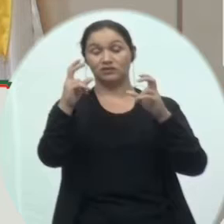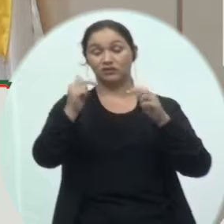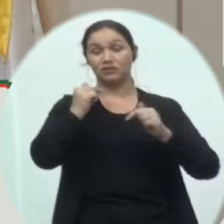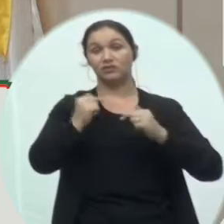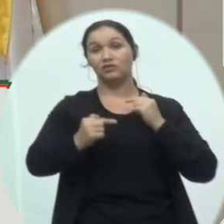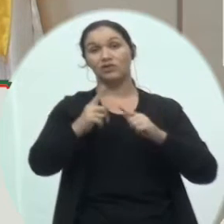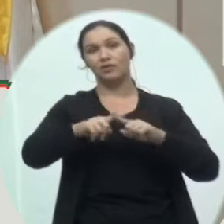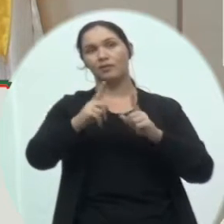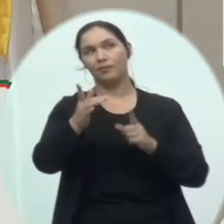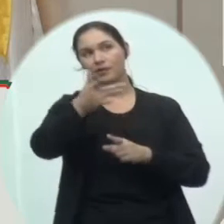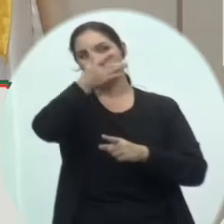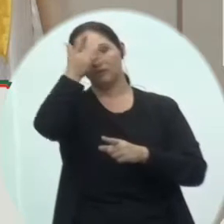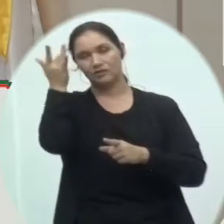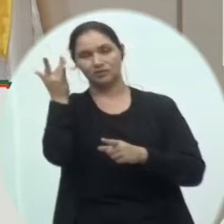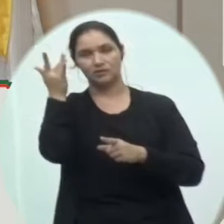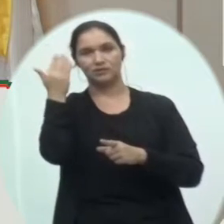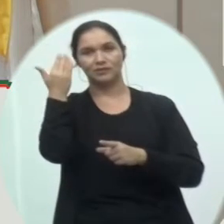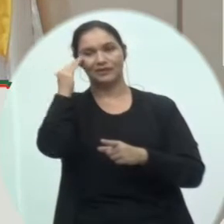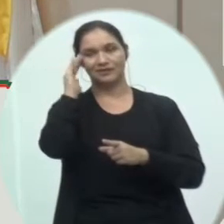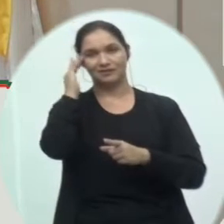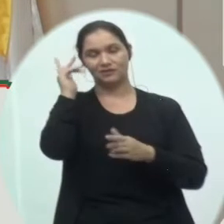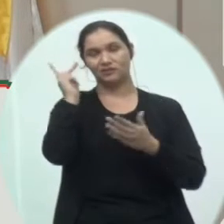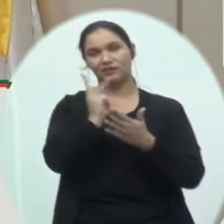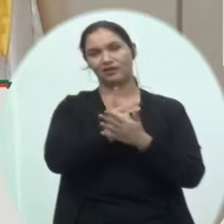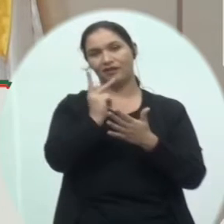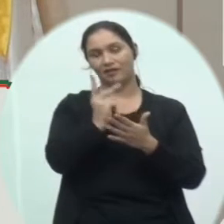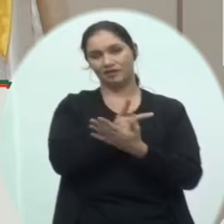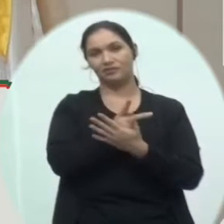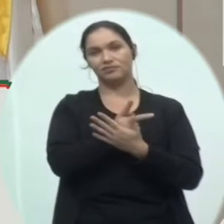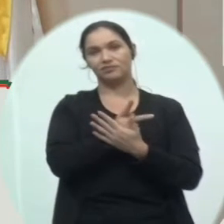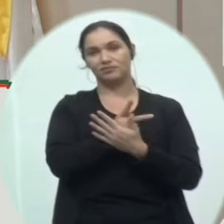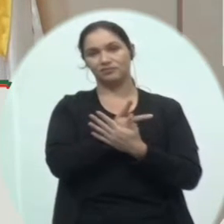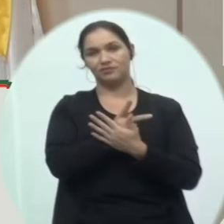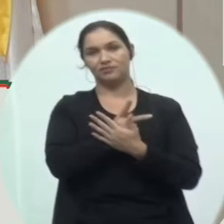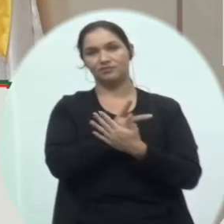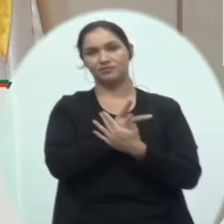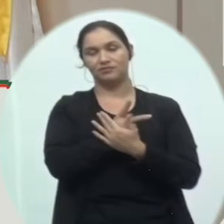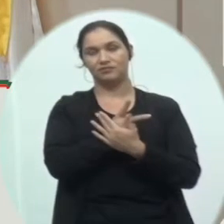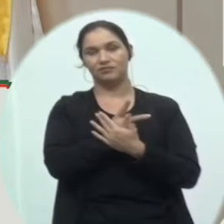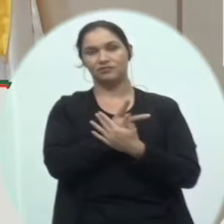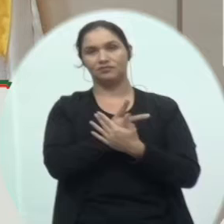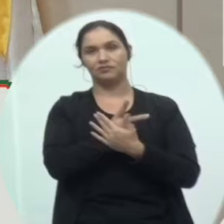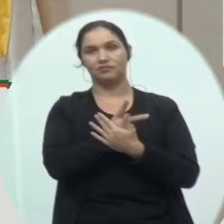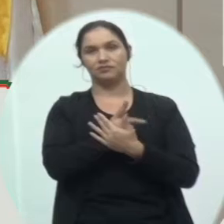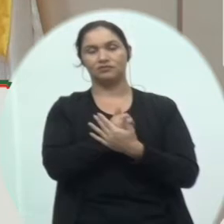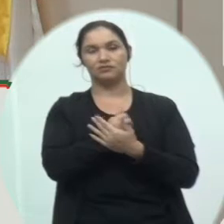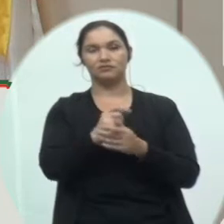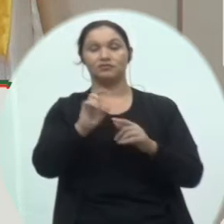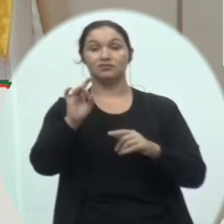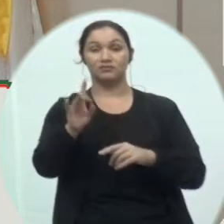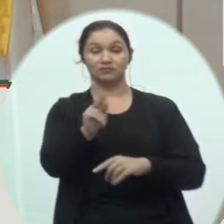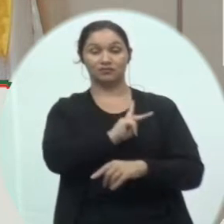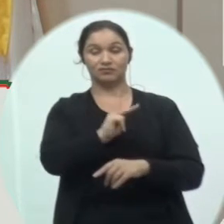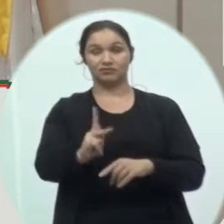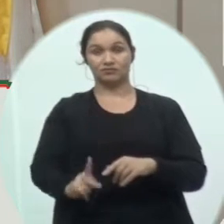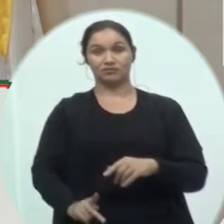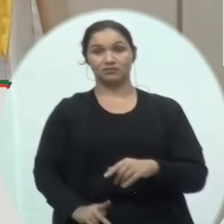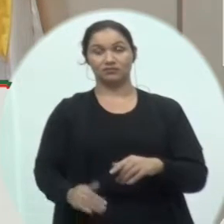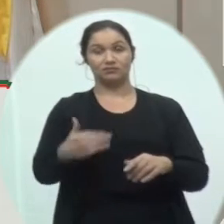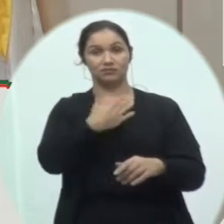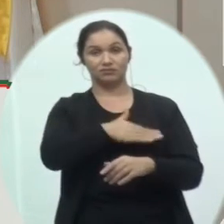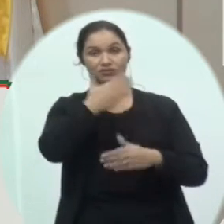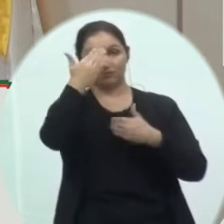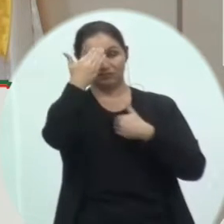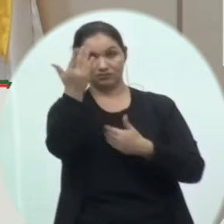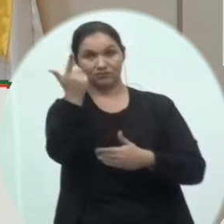conhecimento necessário e acaba criando uma expectativa nele que não é possível ser atendida. Mas era isso, eu queria agradecer a todos,